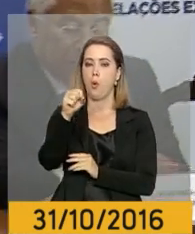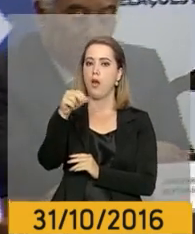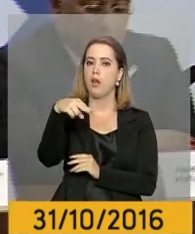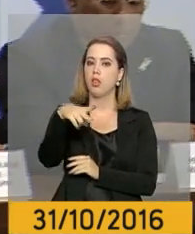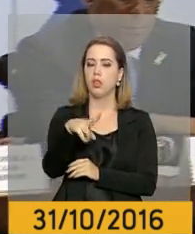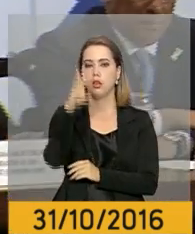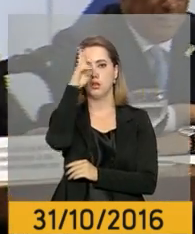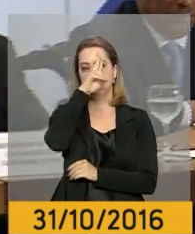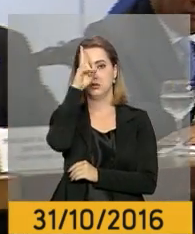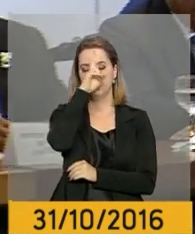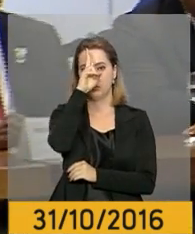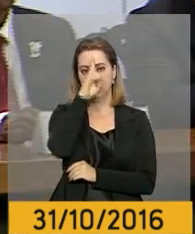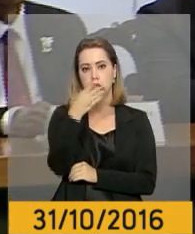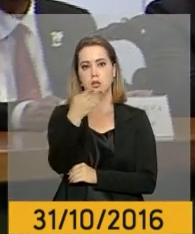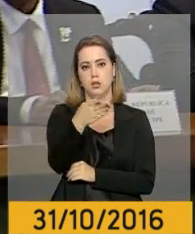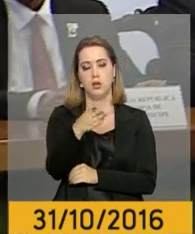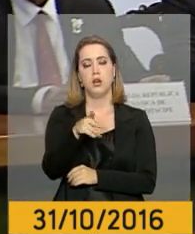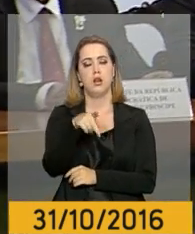a